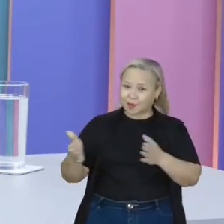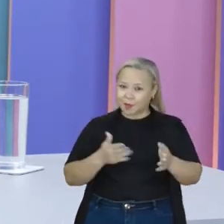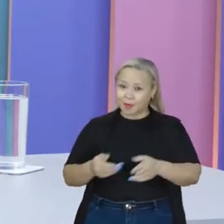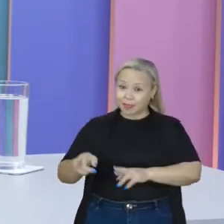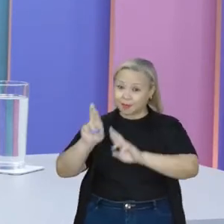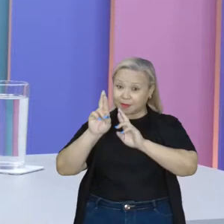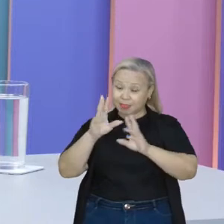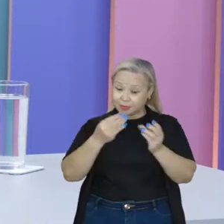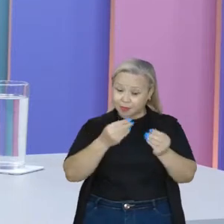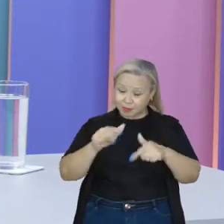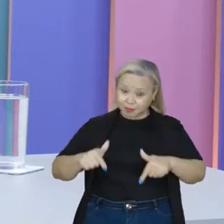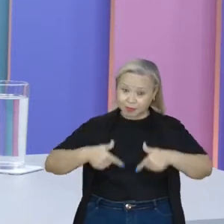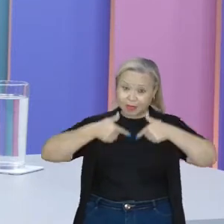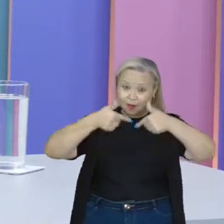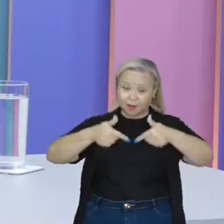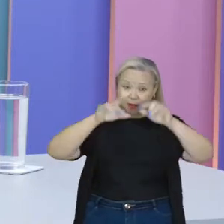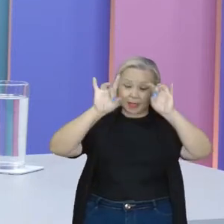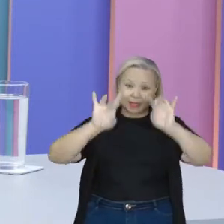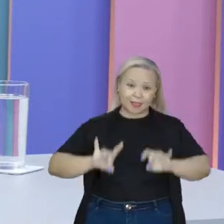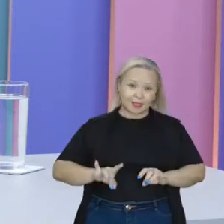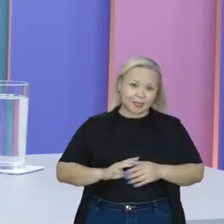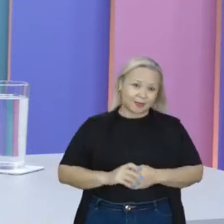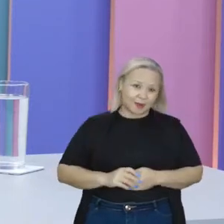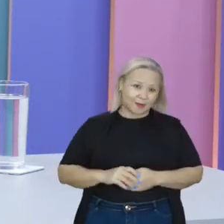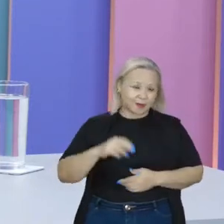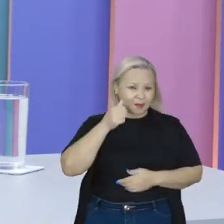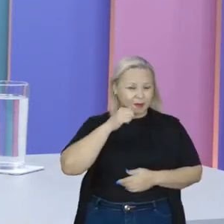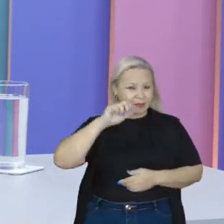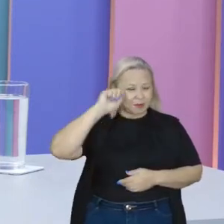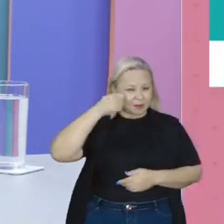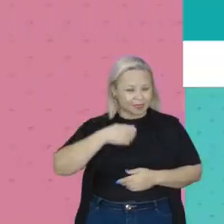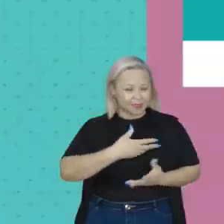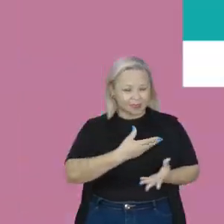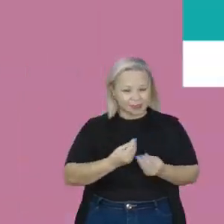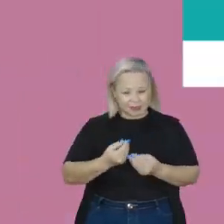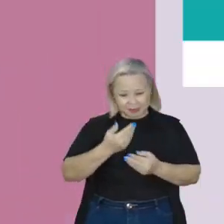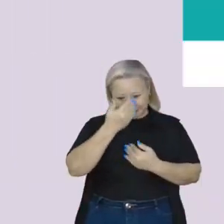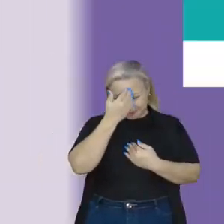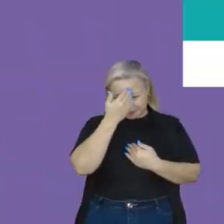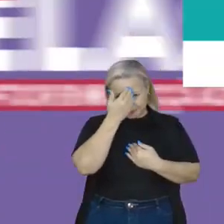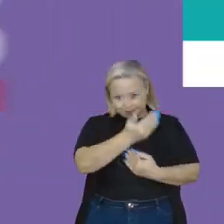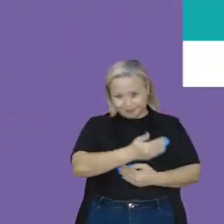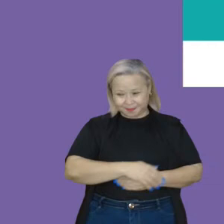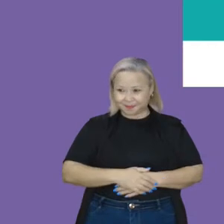de muita luta, especialmente para nós, mulheres negras. Muitíssimo obrigada.